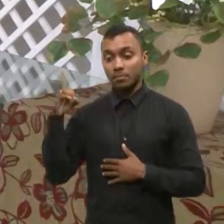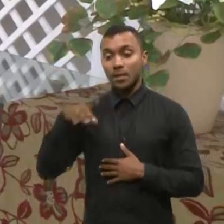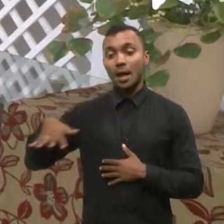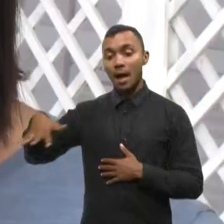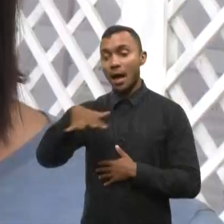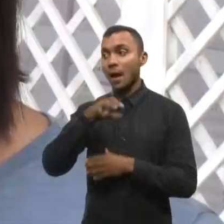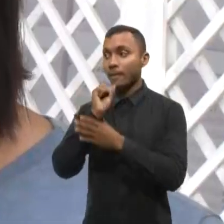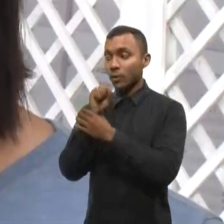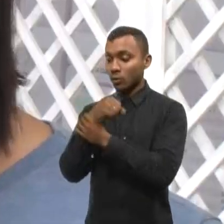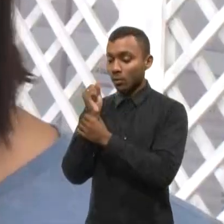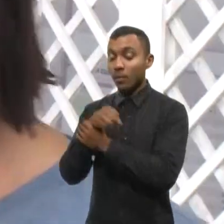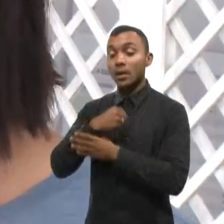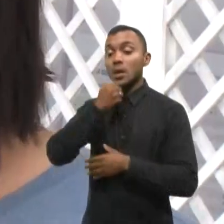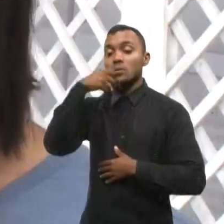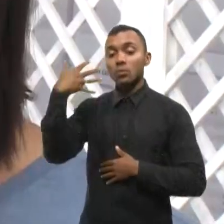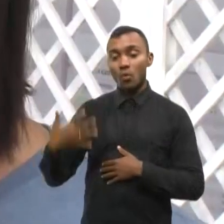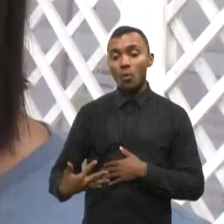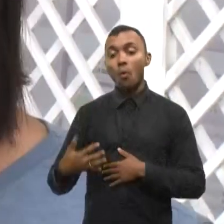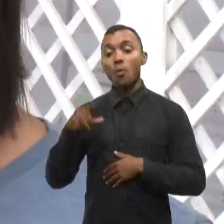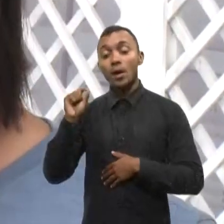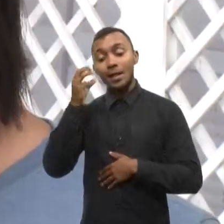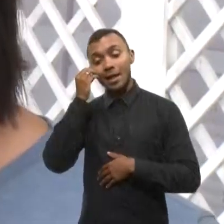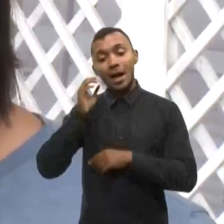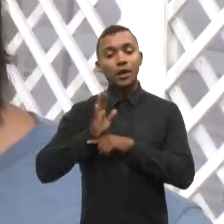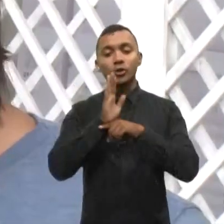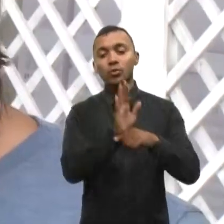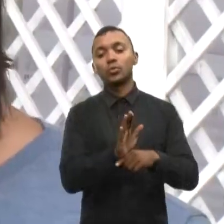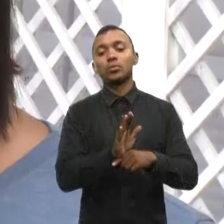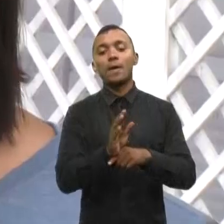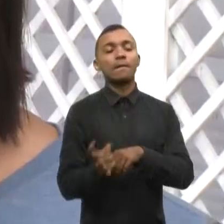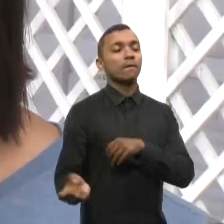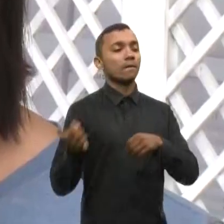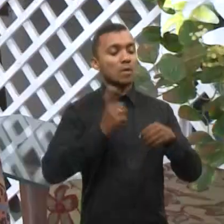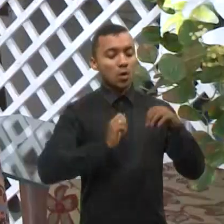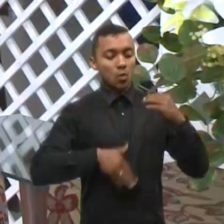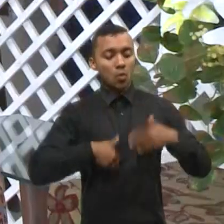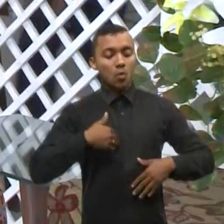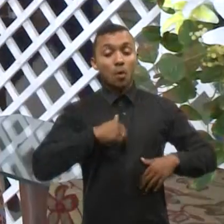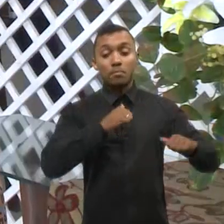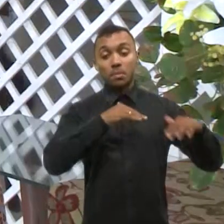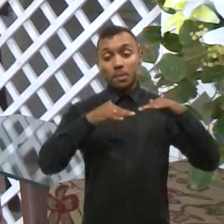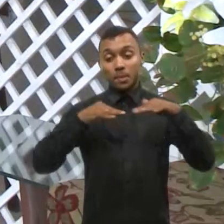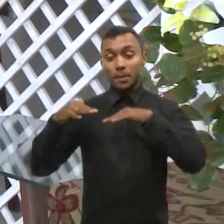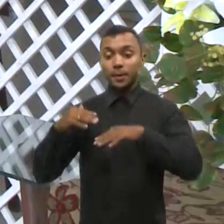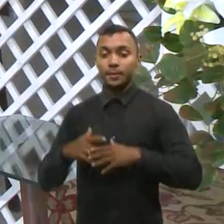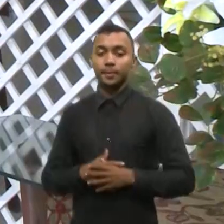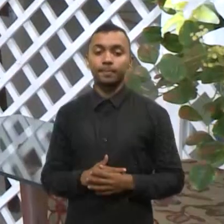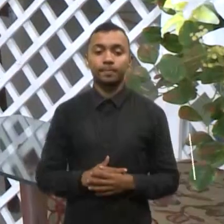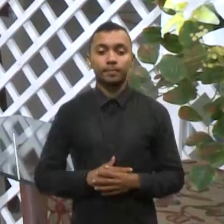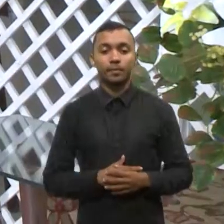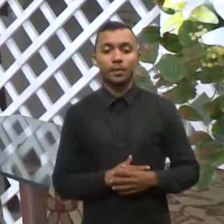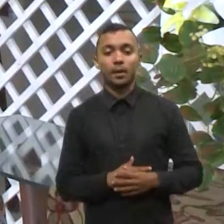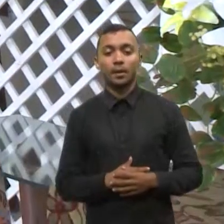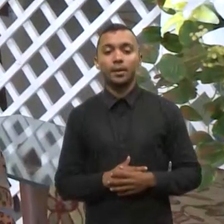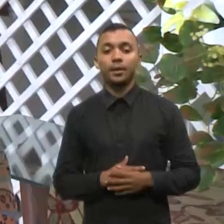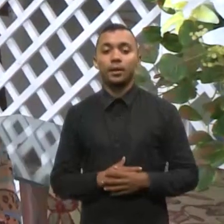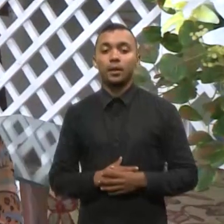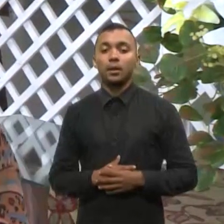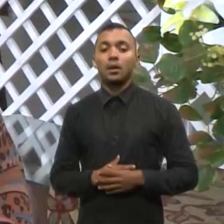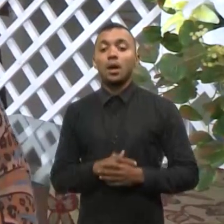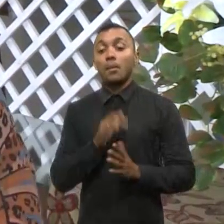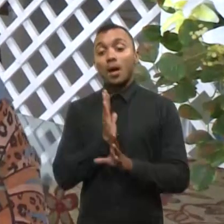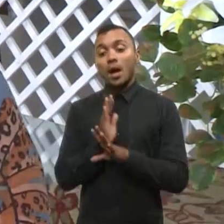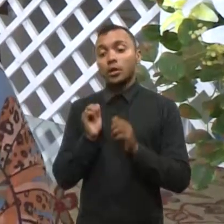fisioterapia, um dos responsáveis para ajudar na reabilitação. A gente tem um plano terapêutico que é feito junto com toda a